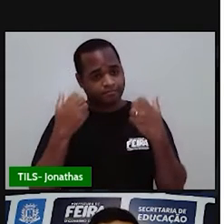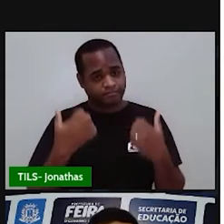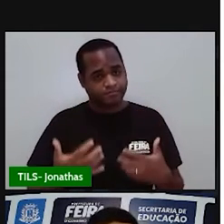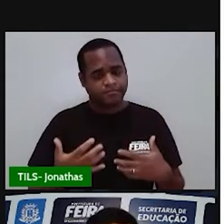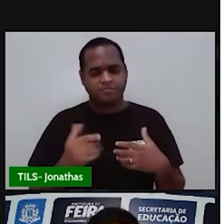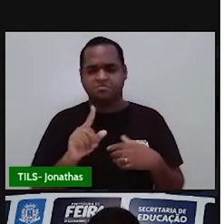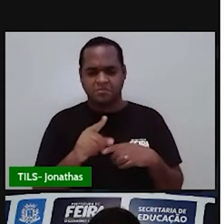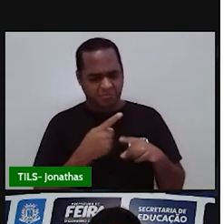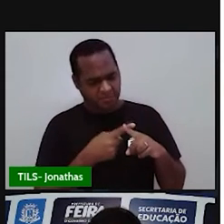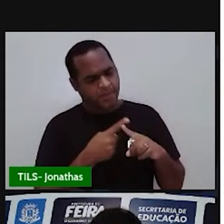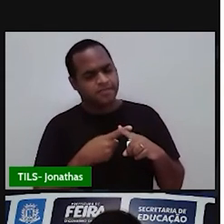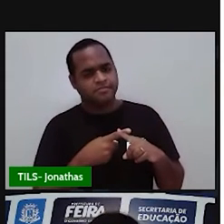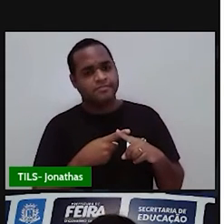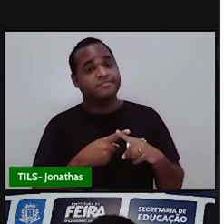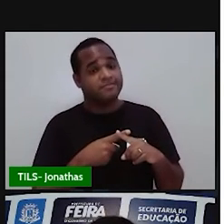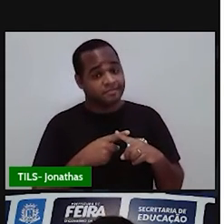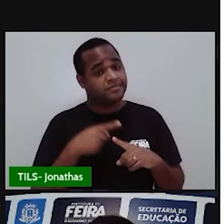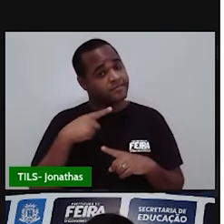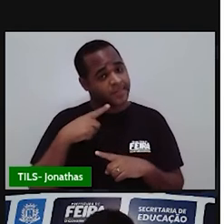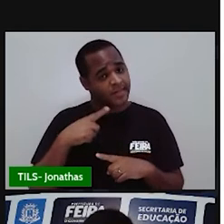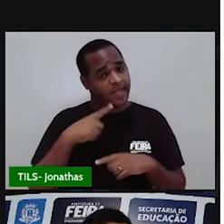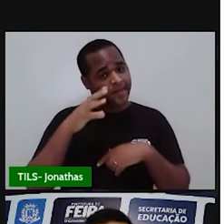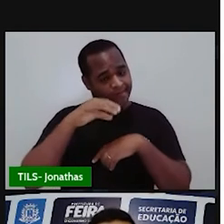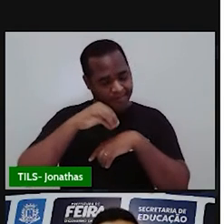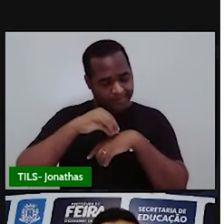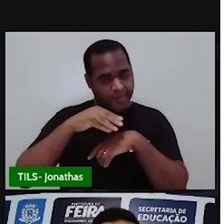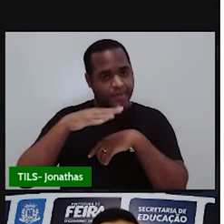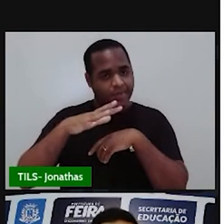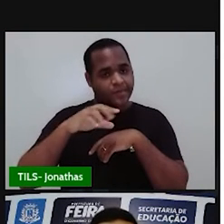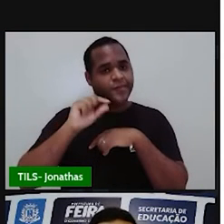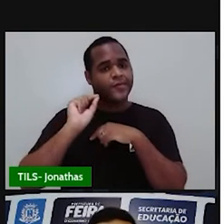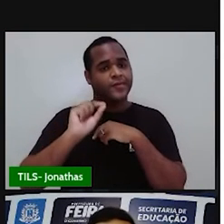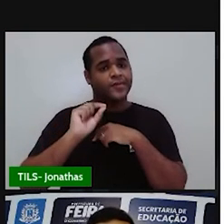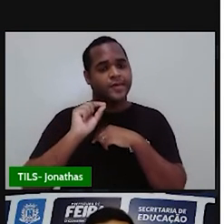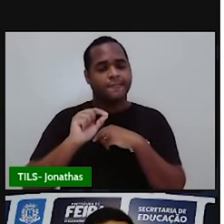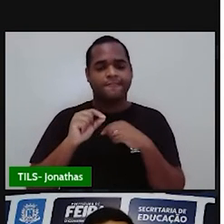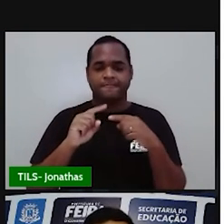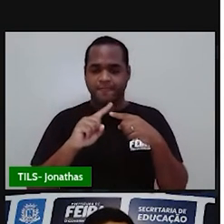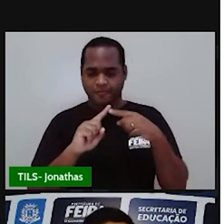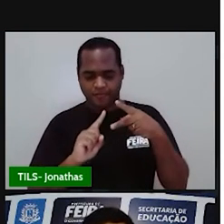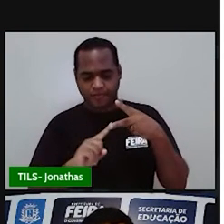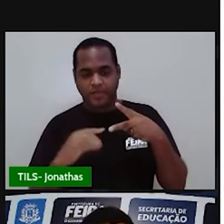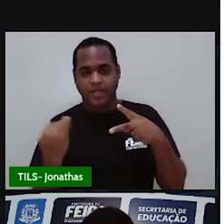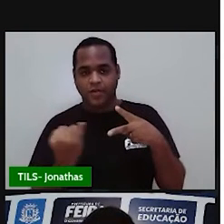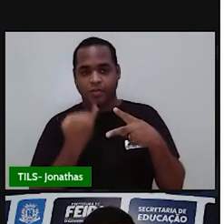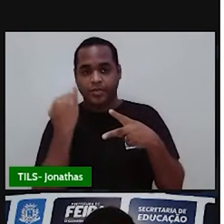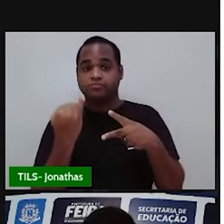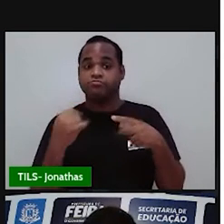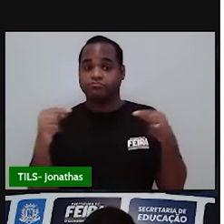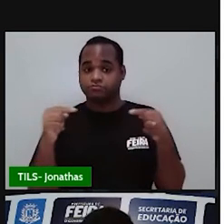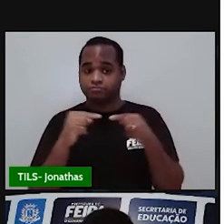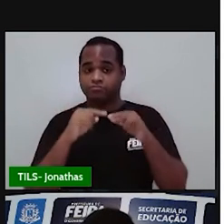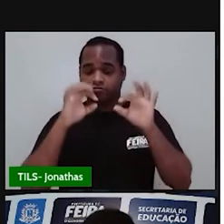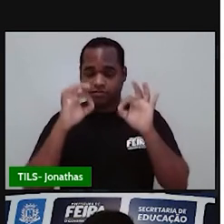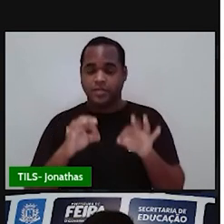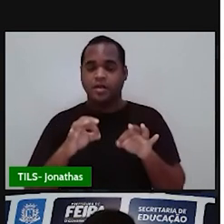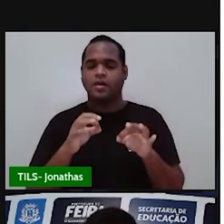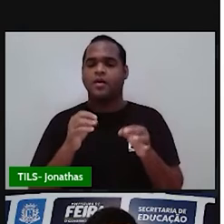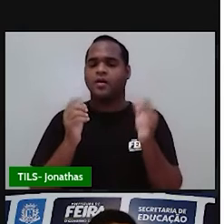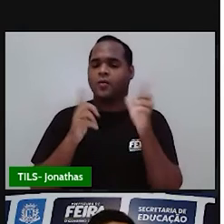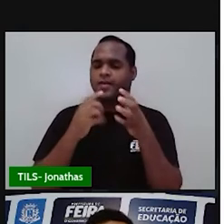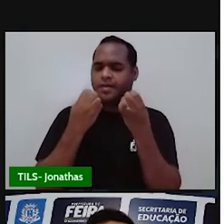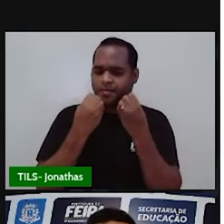esse porquê traz com ele, né, duas importantes razões,